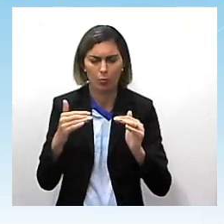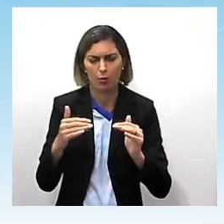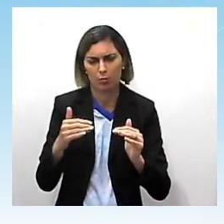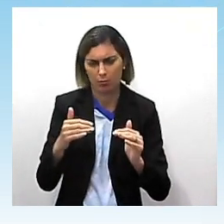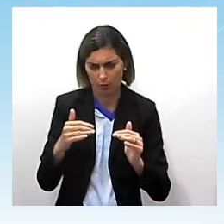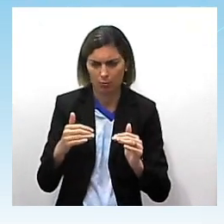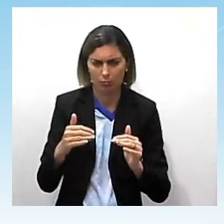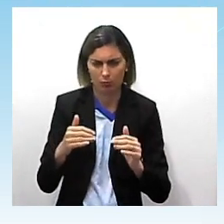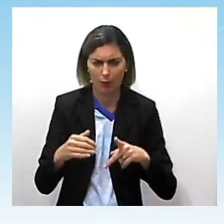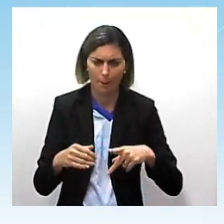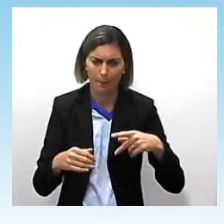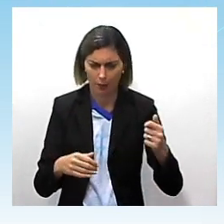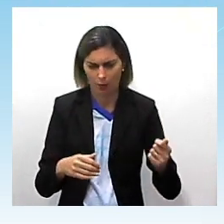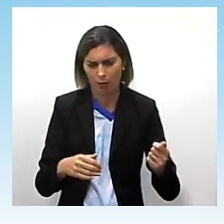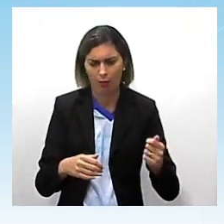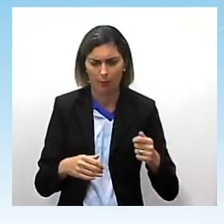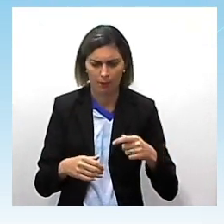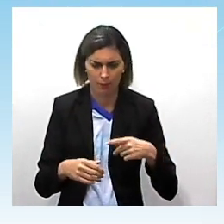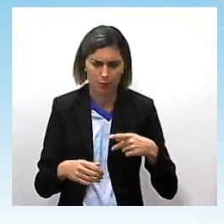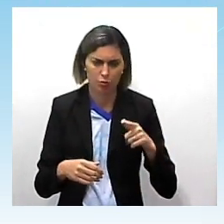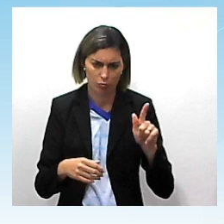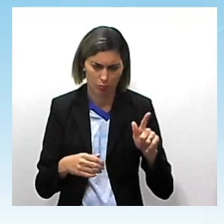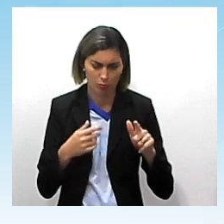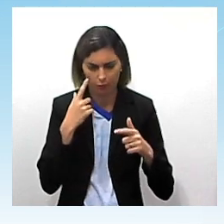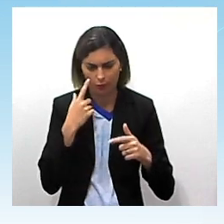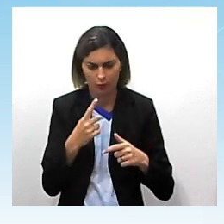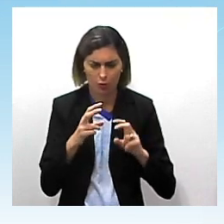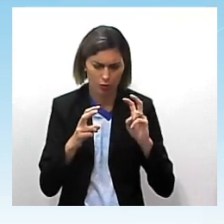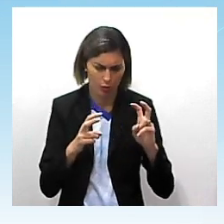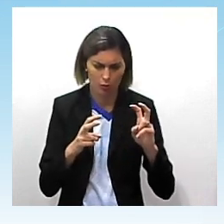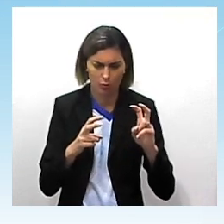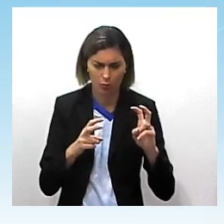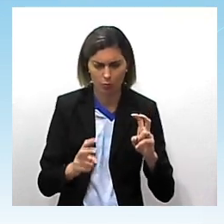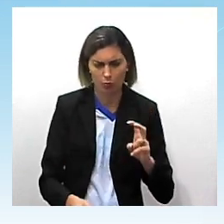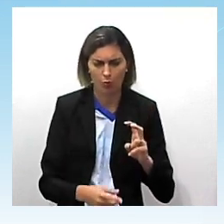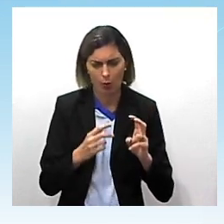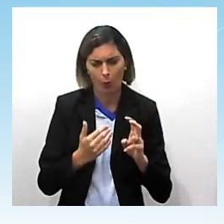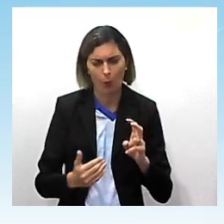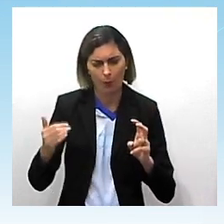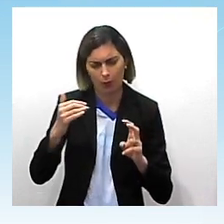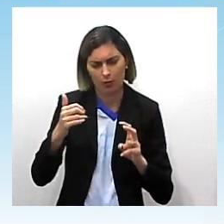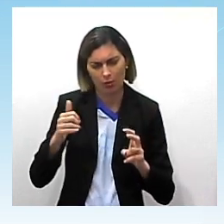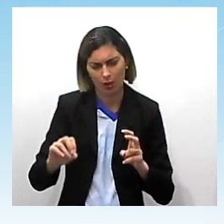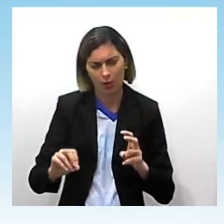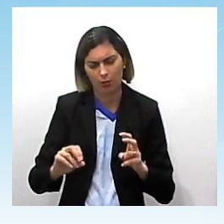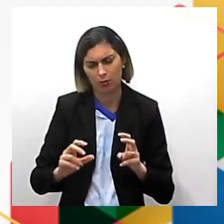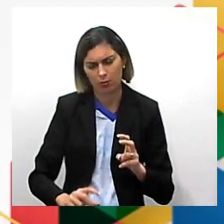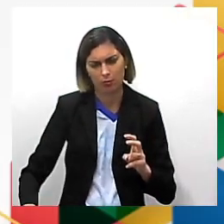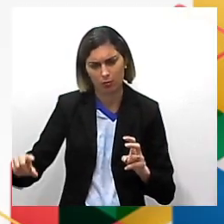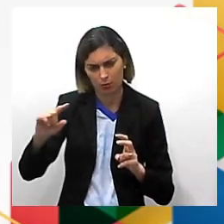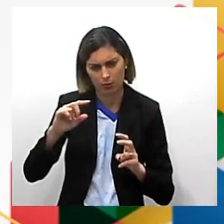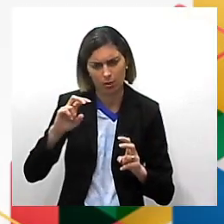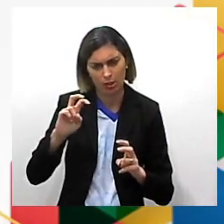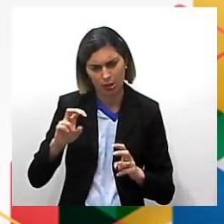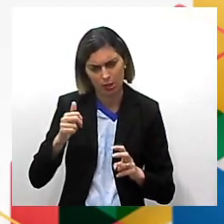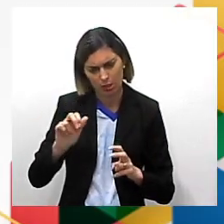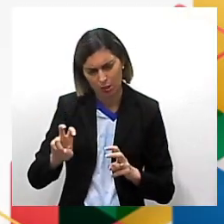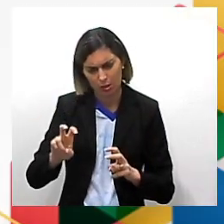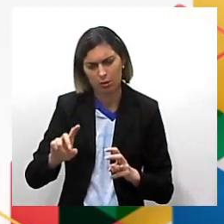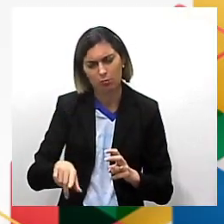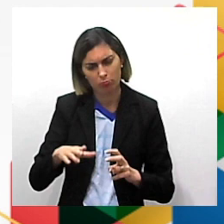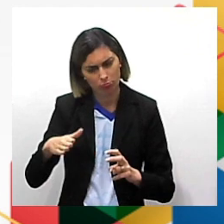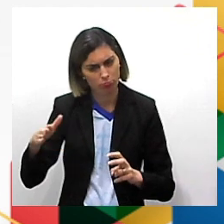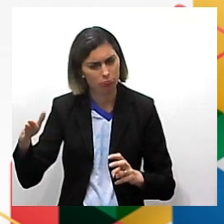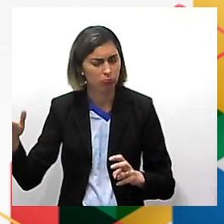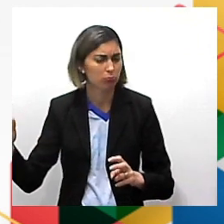E é, olha só. Eu tenho assim, ó, 5, aumentando 5 dá 10, 15 e assim por